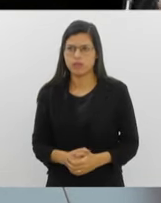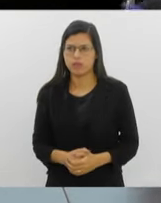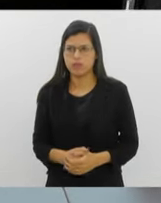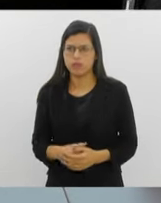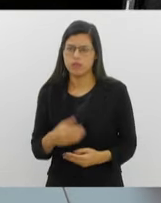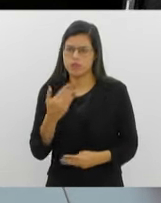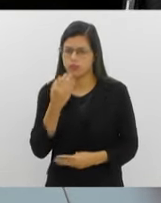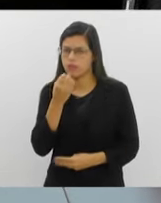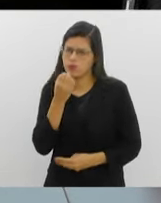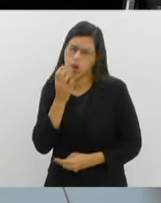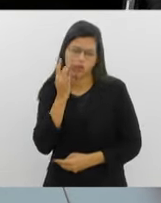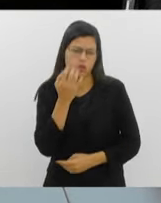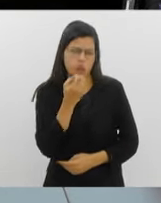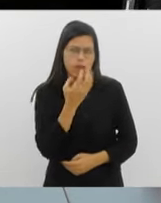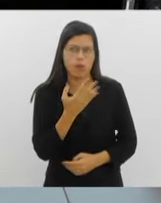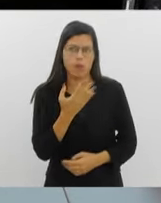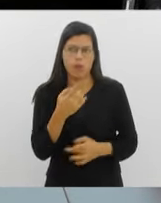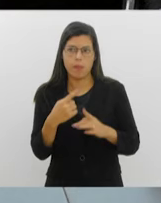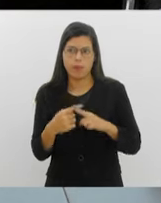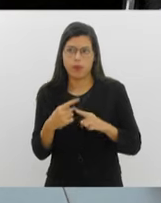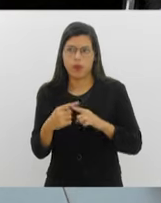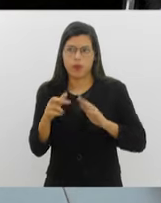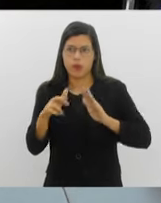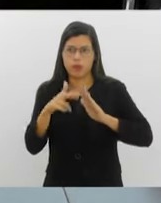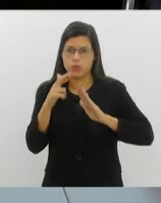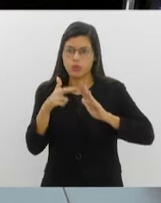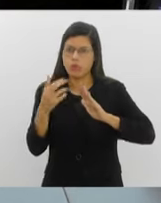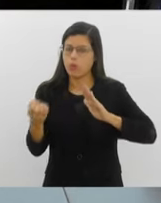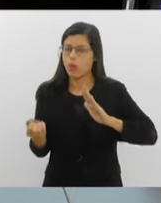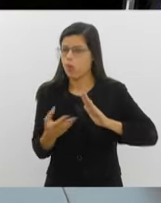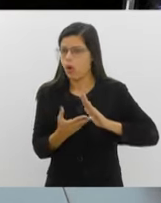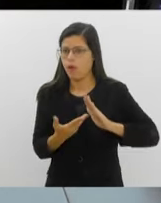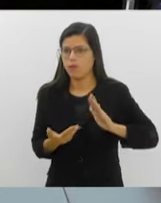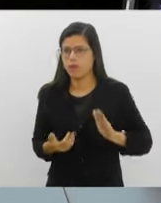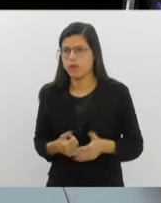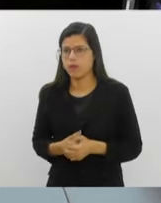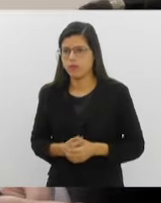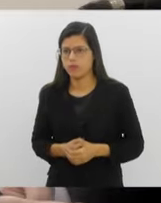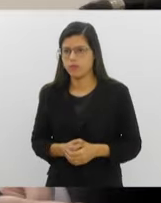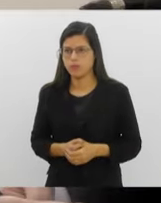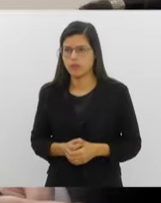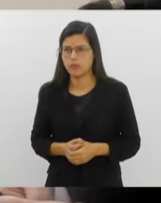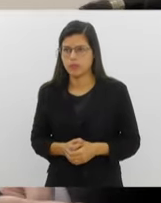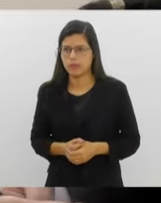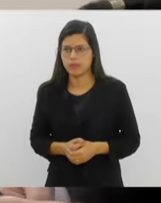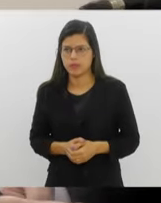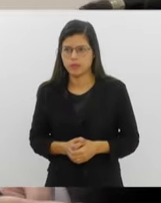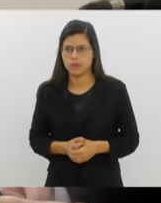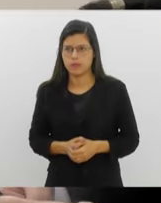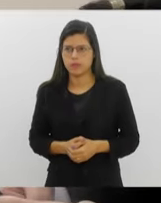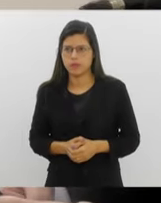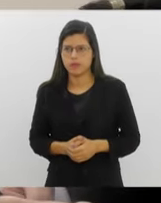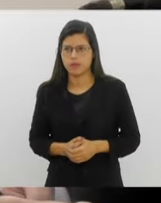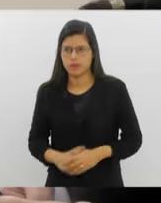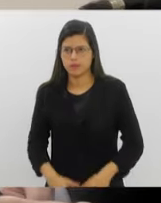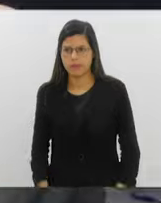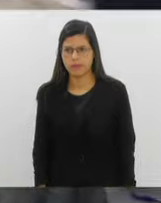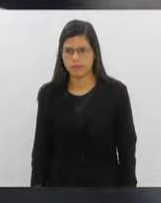para fazer essa análise, porque tem uma resolução novíssima. Acho que seria bom.